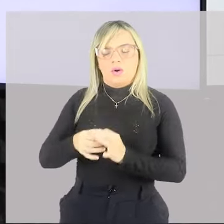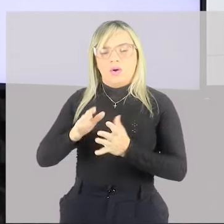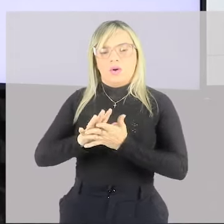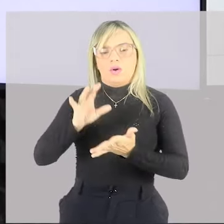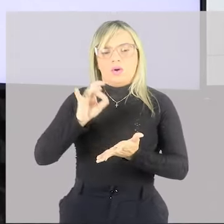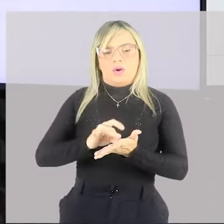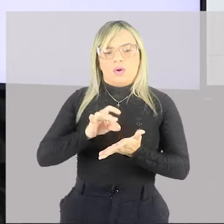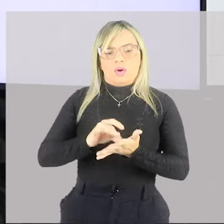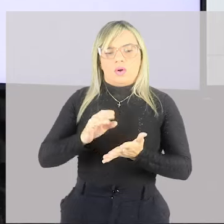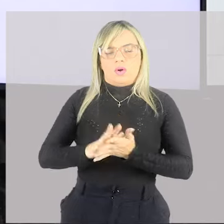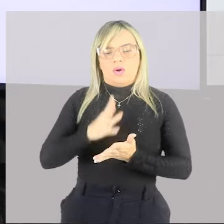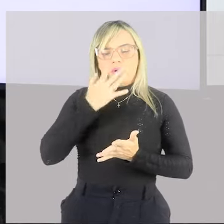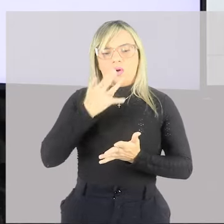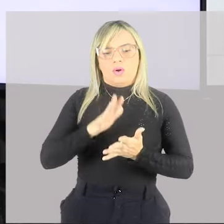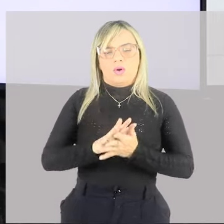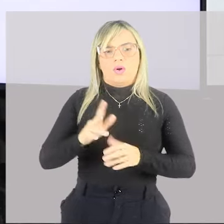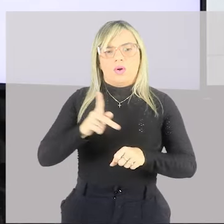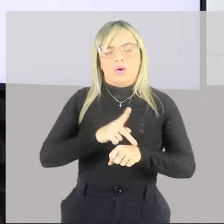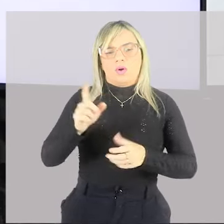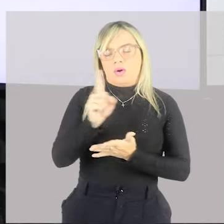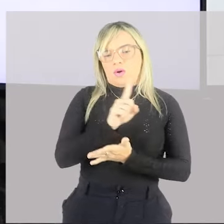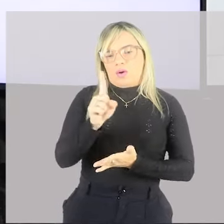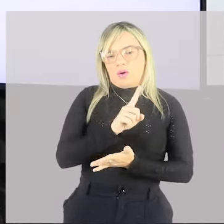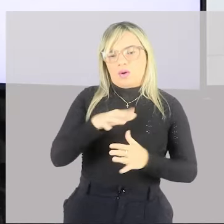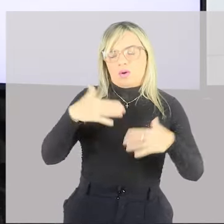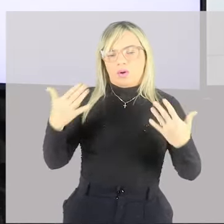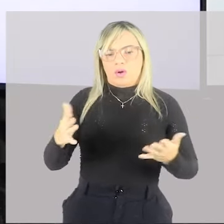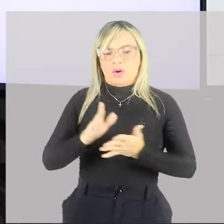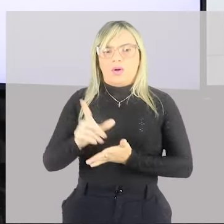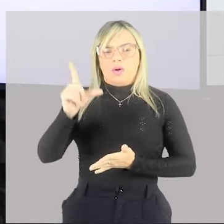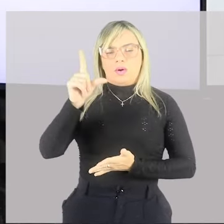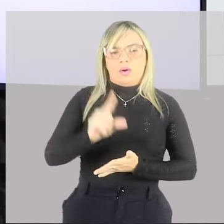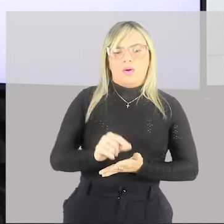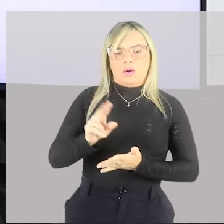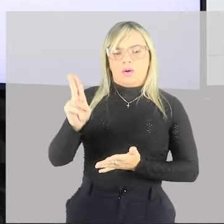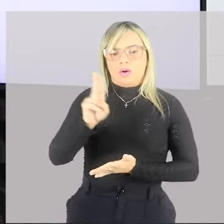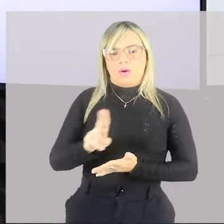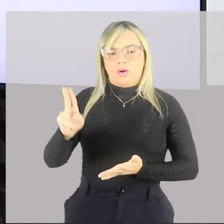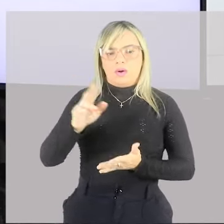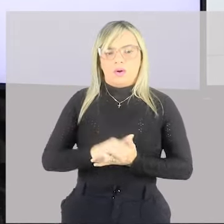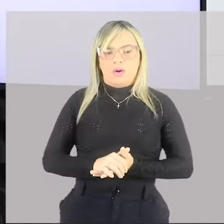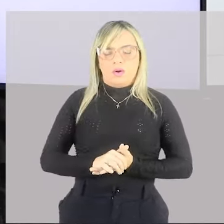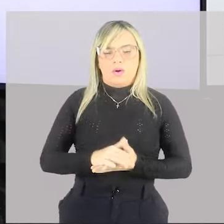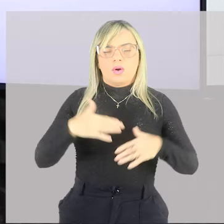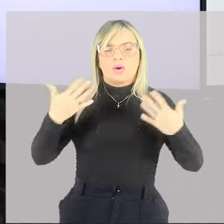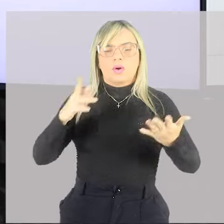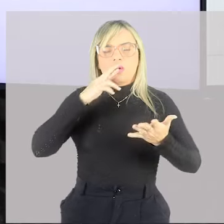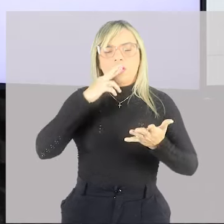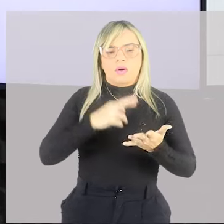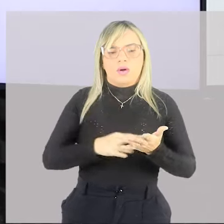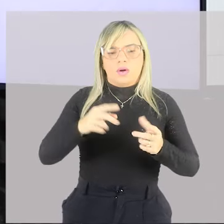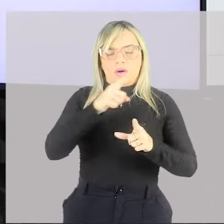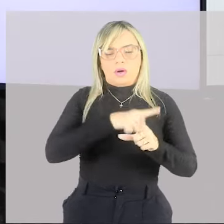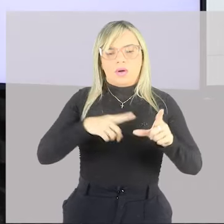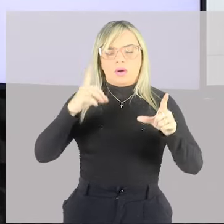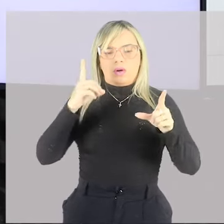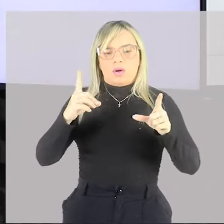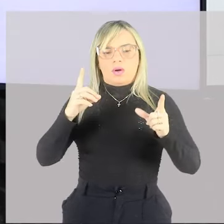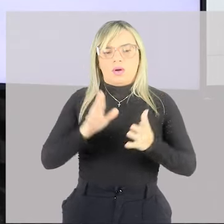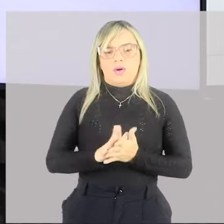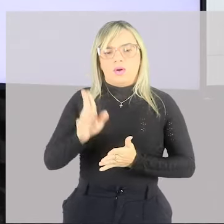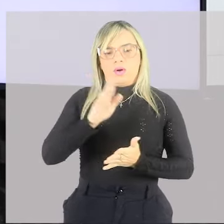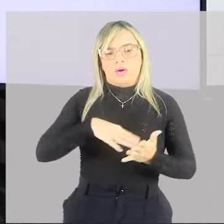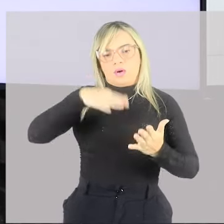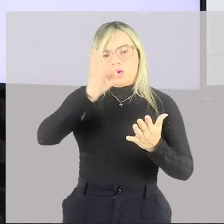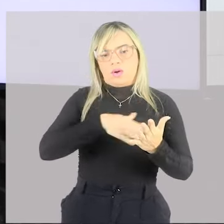preta fazendo Contorno nítido não era era que era menos usado só um deles usava isso profor Qual a resposta Pois é pinceladas